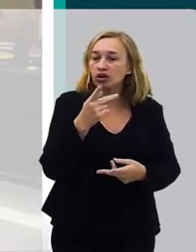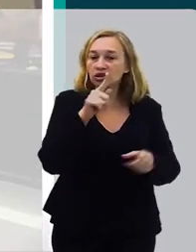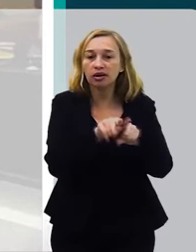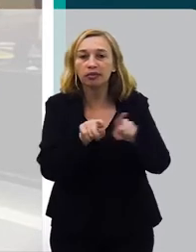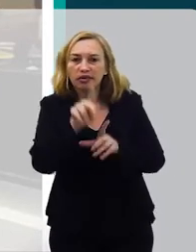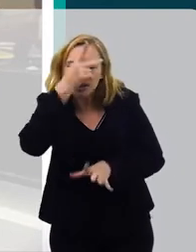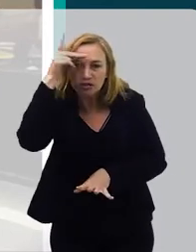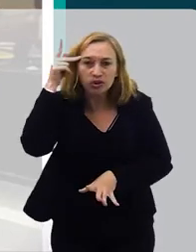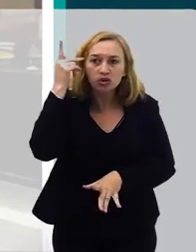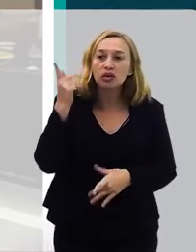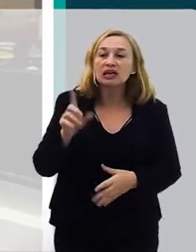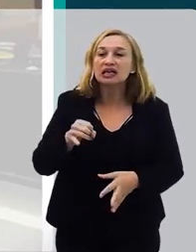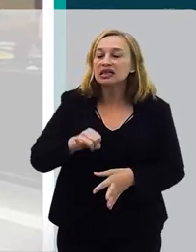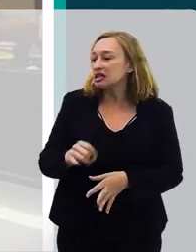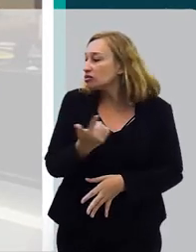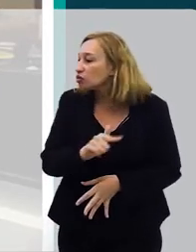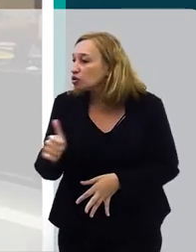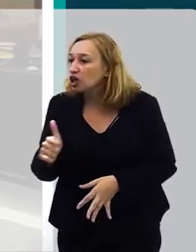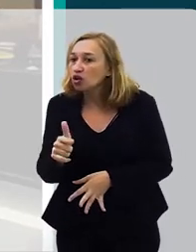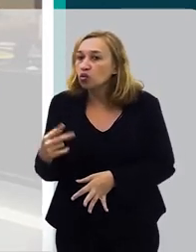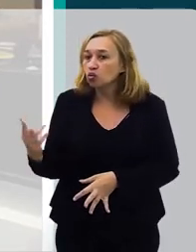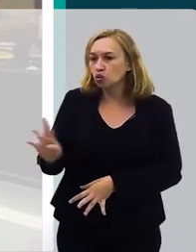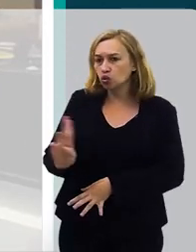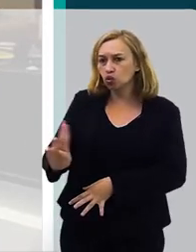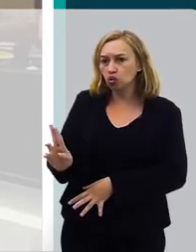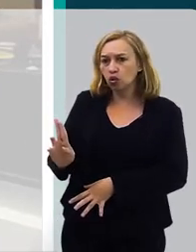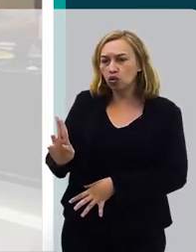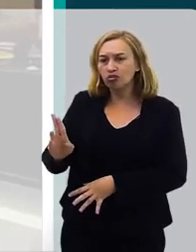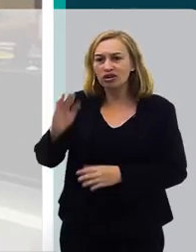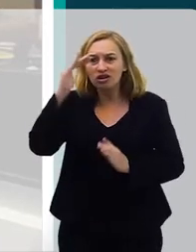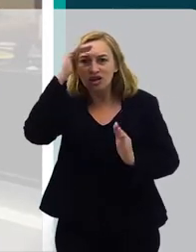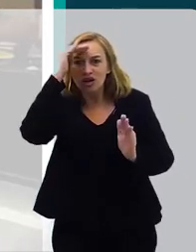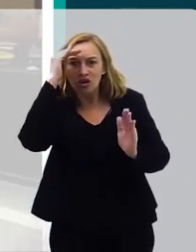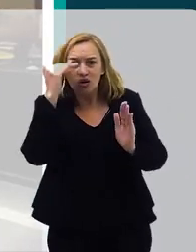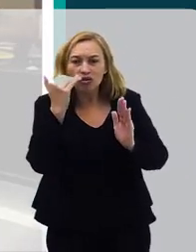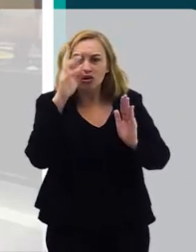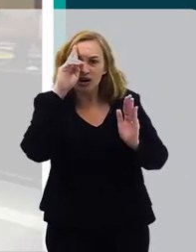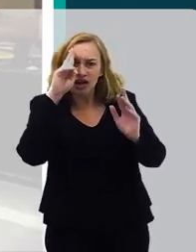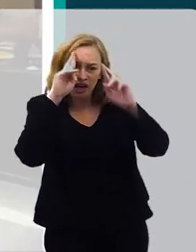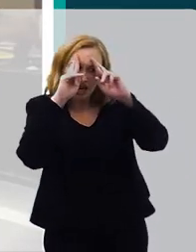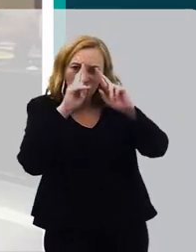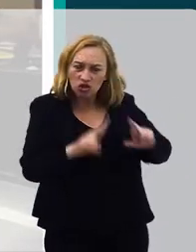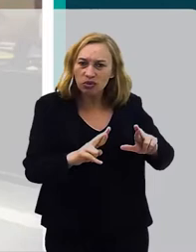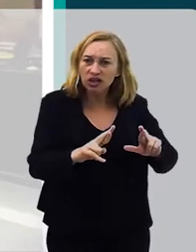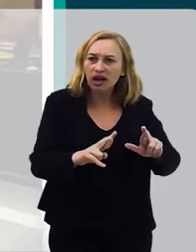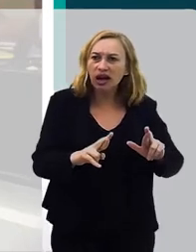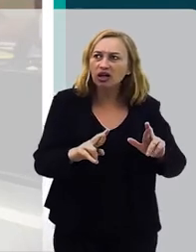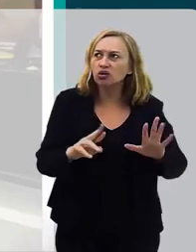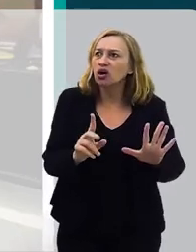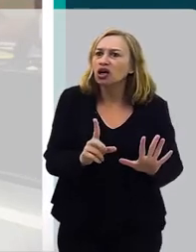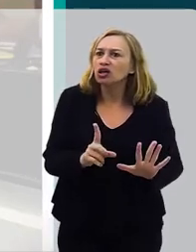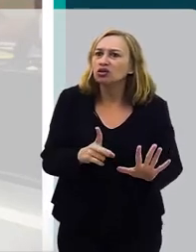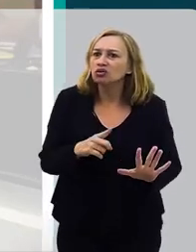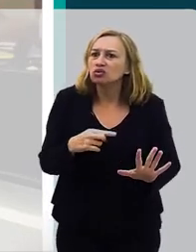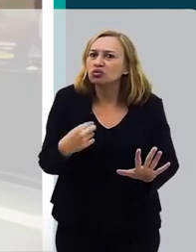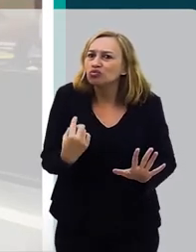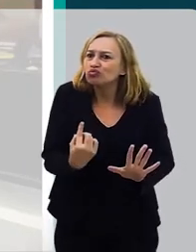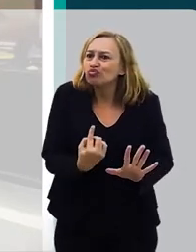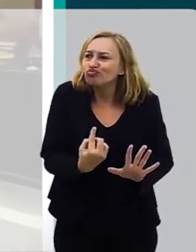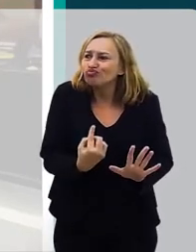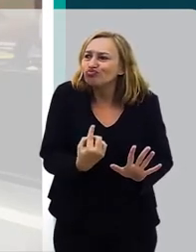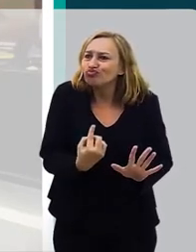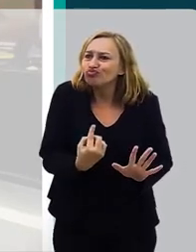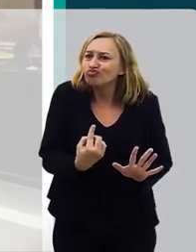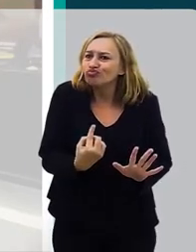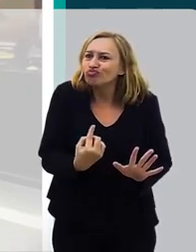para as pessoas. E se a gente não tem o nosso nome respeitado, a gente